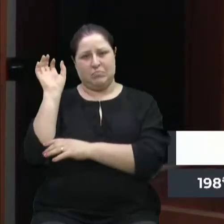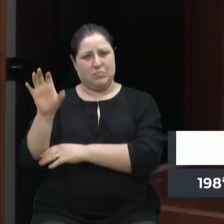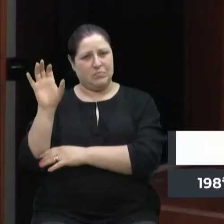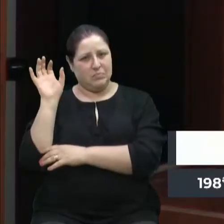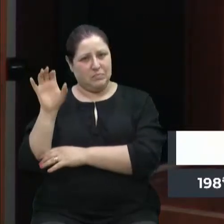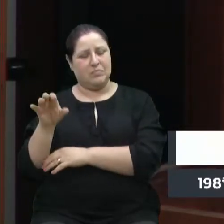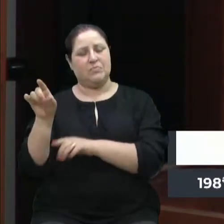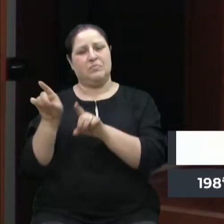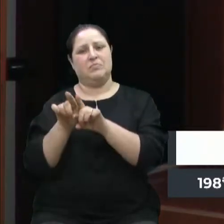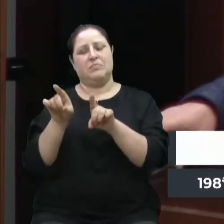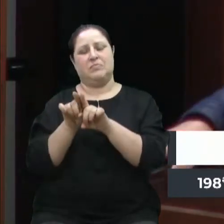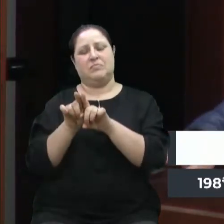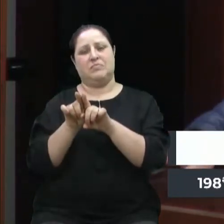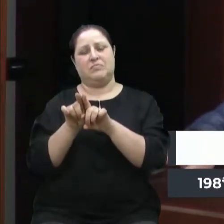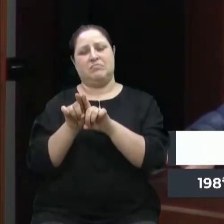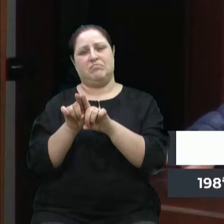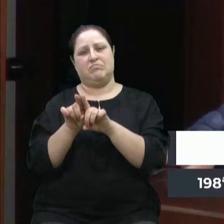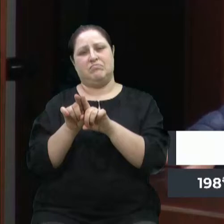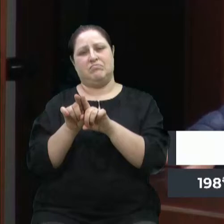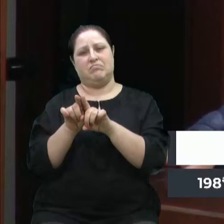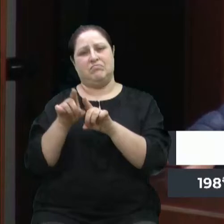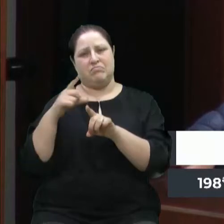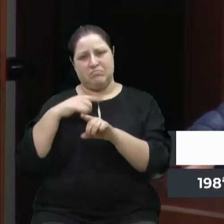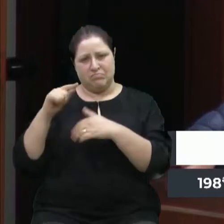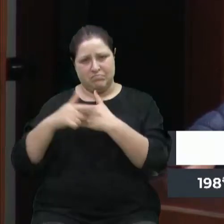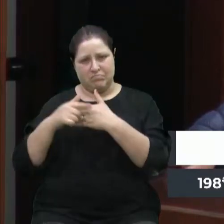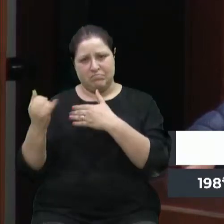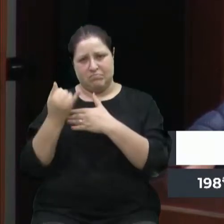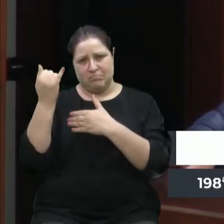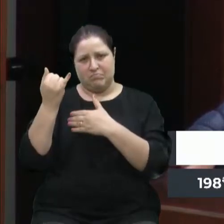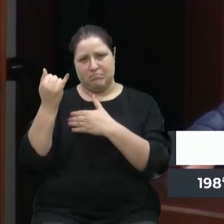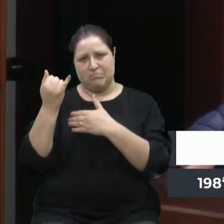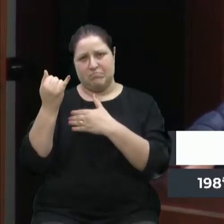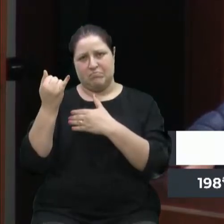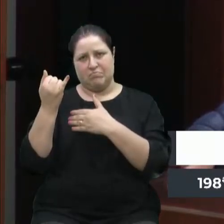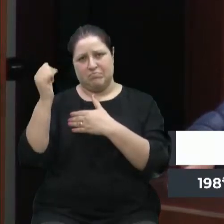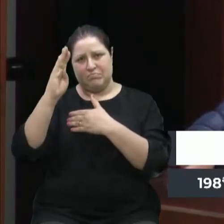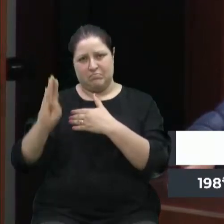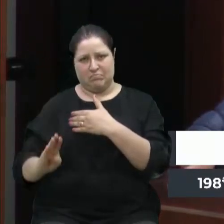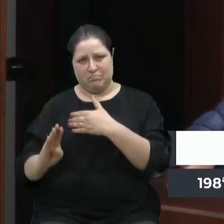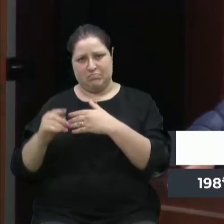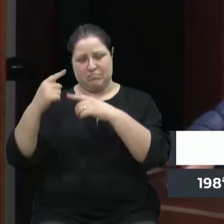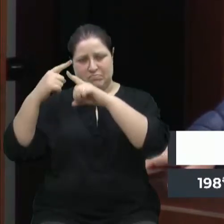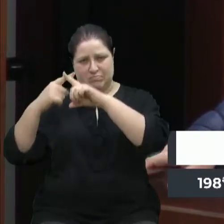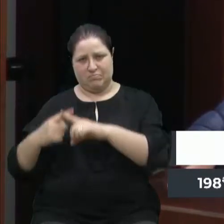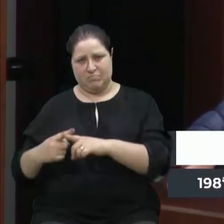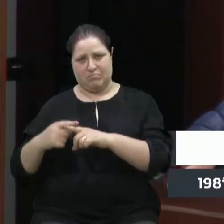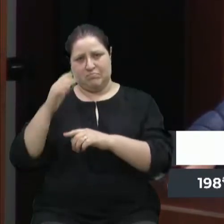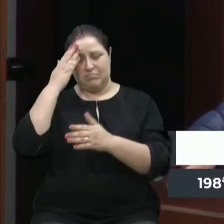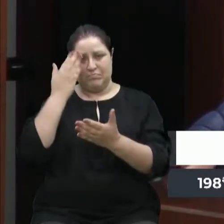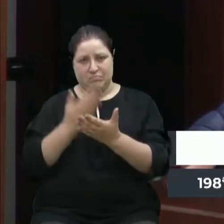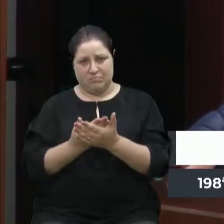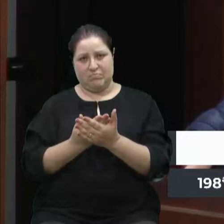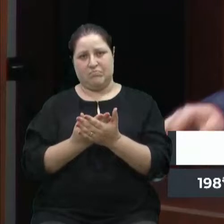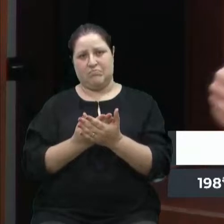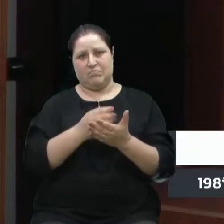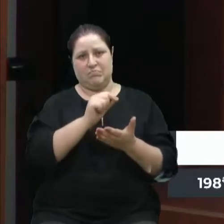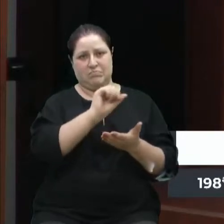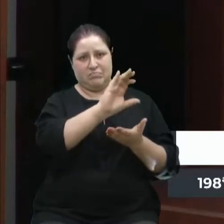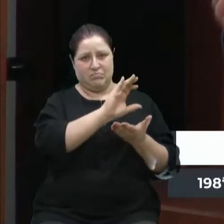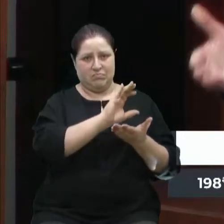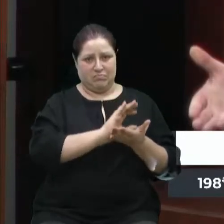eu acredito que a criação, dentro da própria lei do FIESPORT, do alto rendimento especial, é algo possível hoje, porque